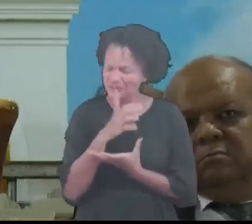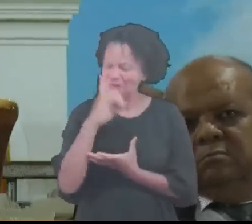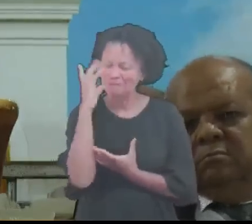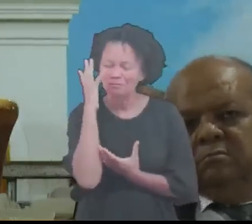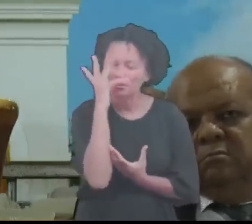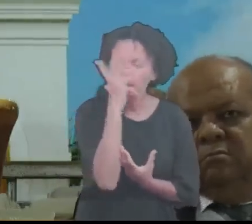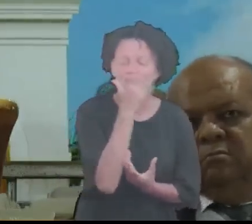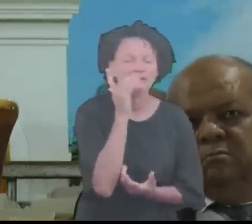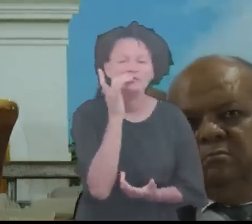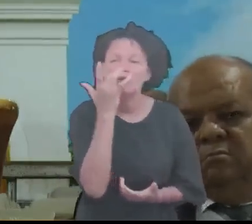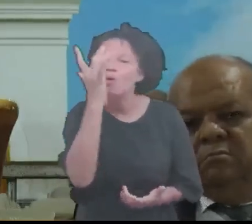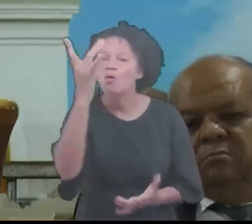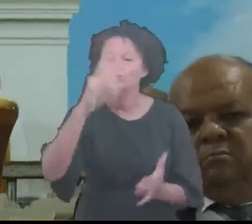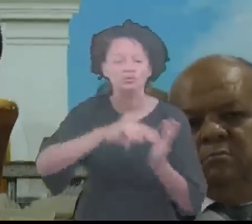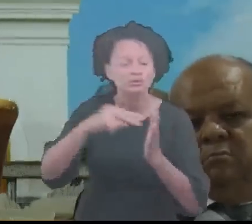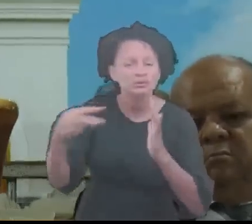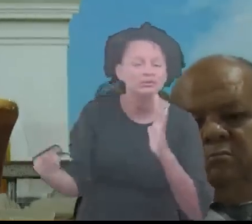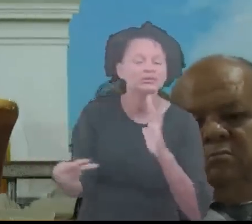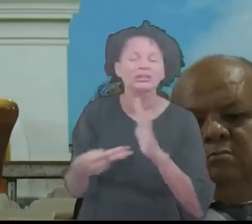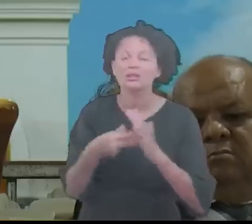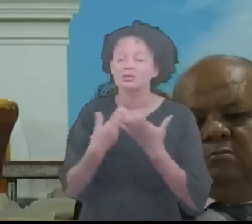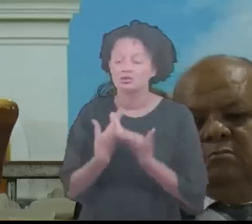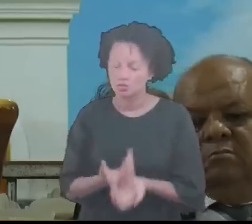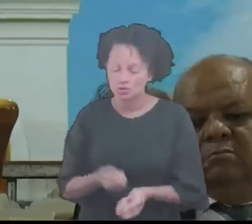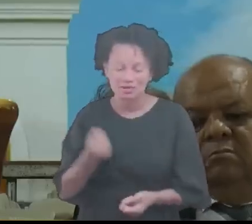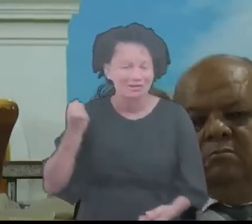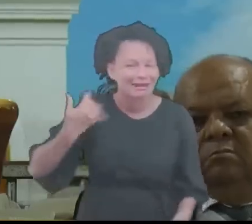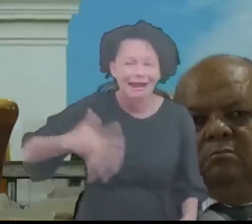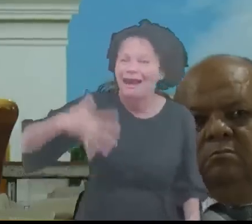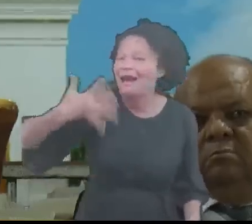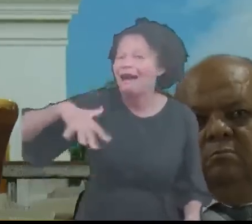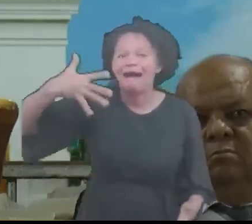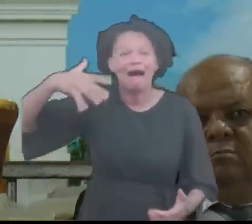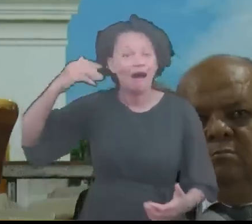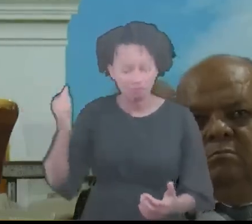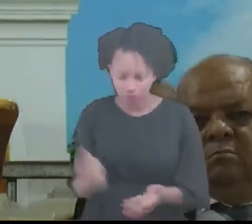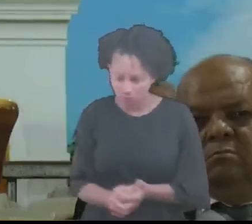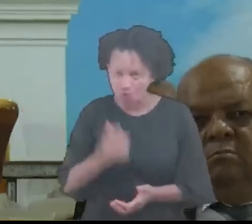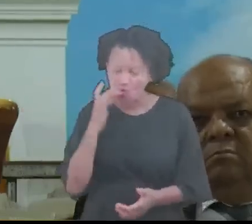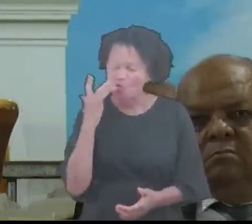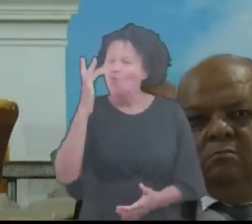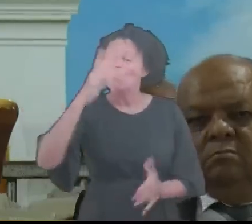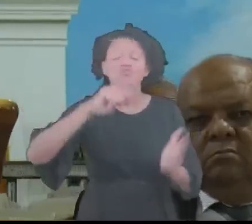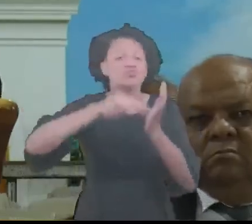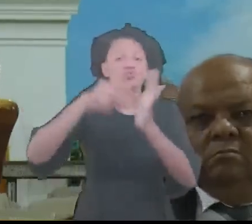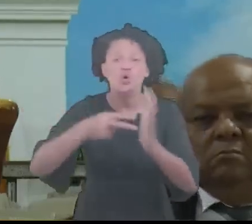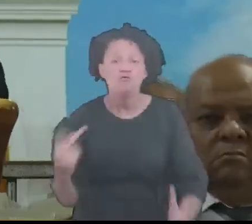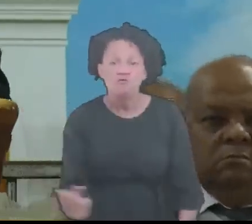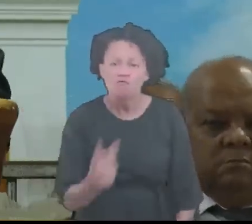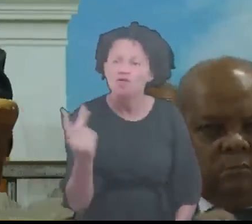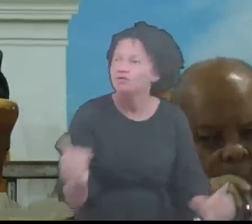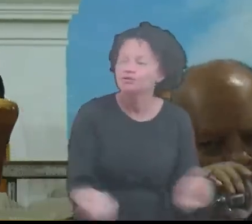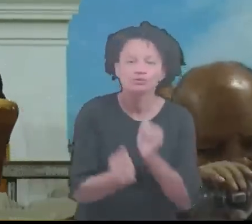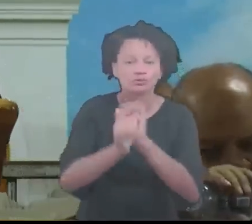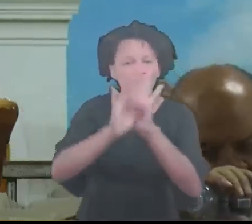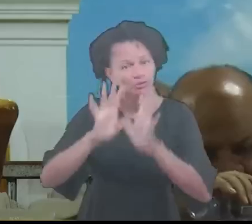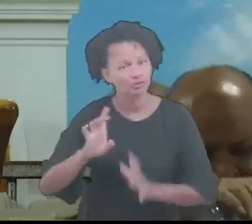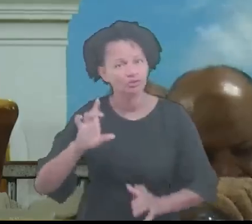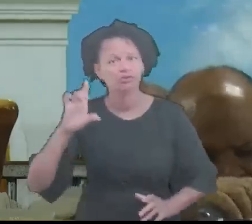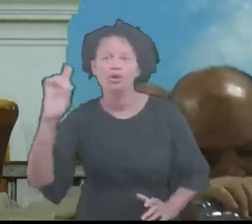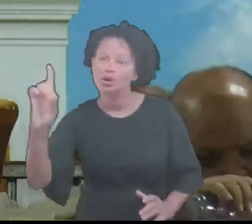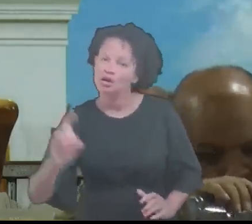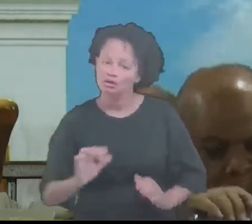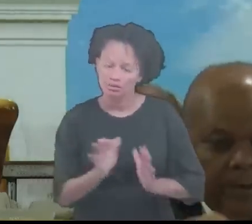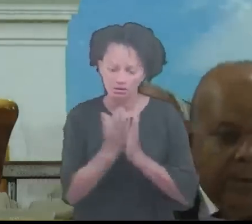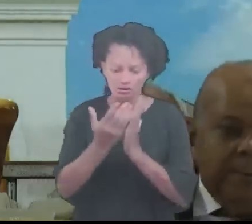belo. O ouro representa o caro. O ouro representa o valor. Glória a Deus. E